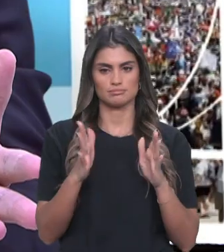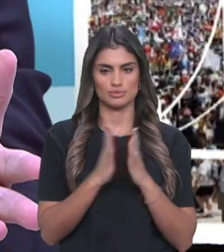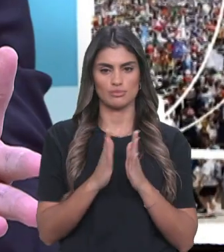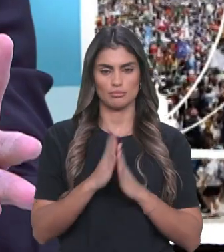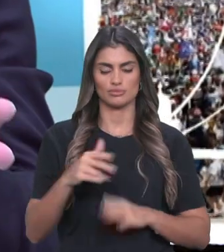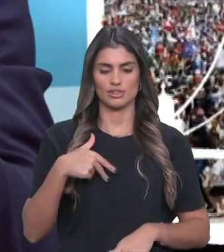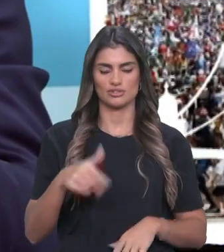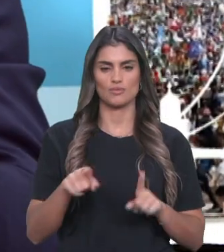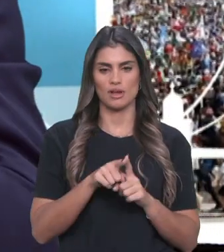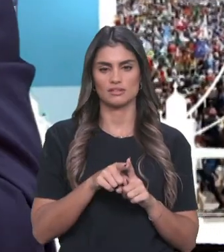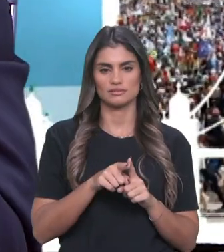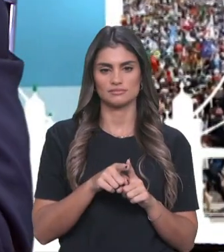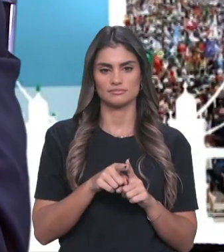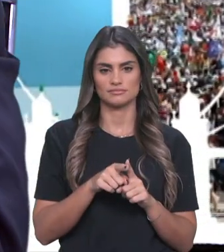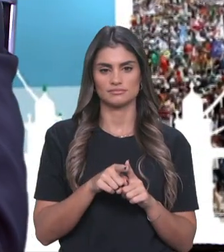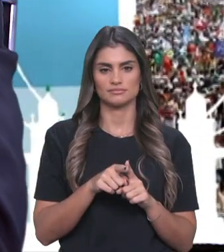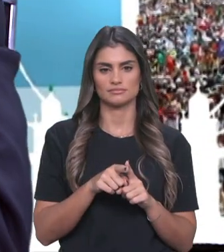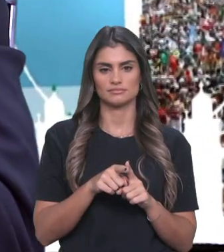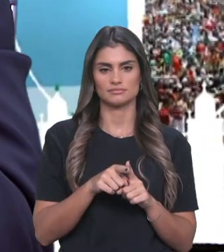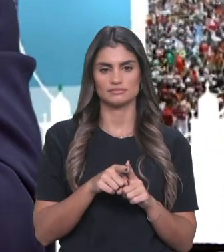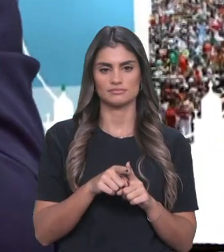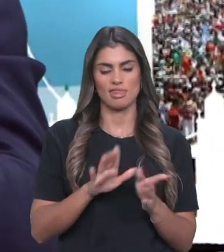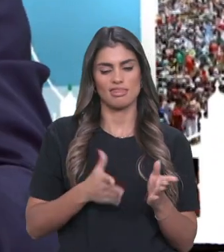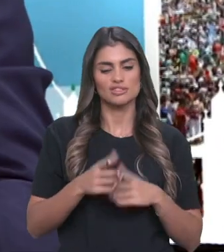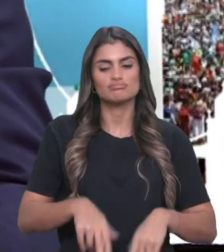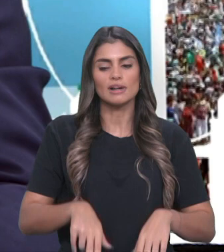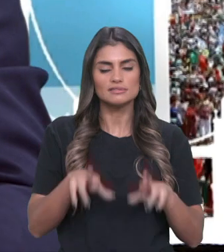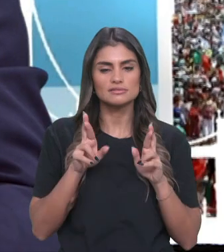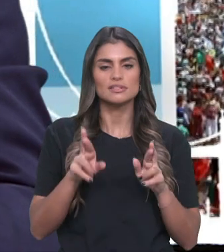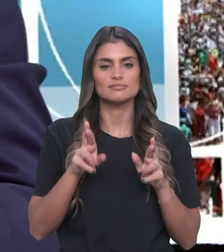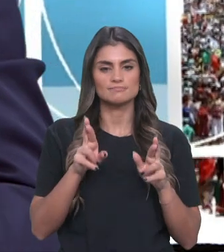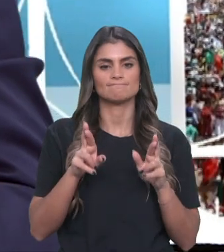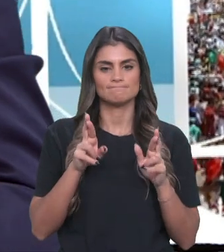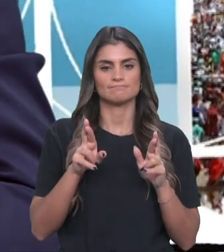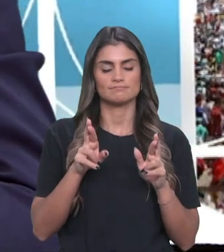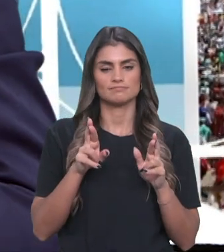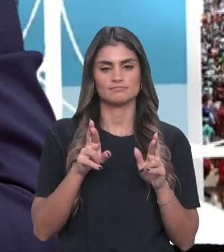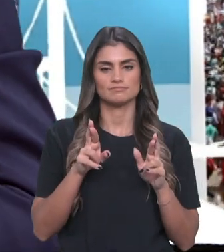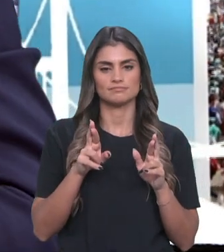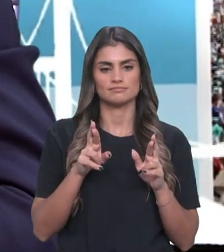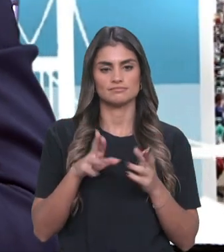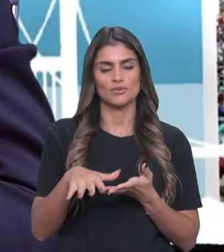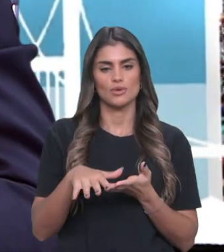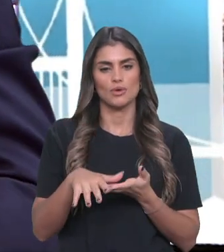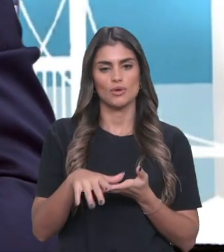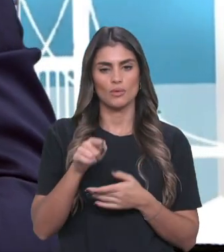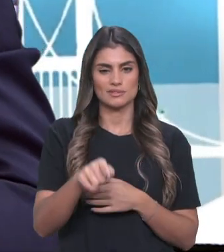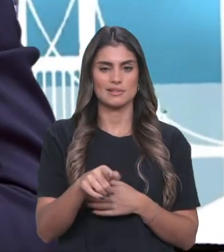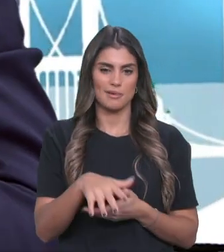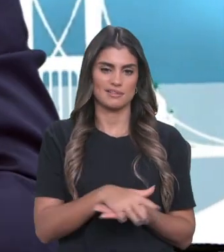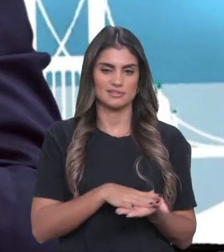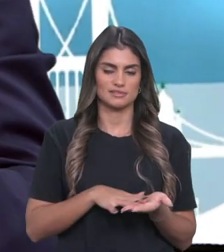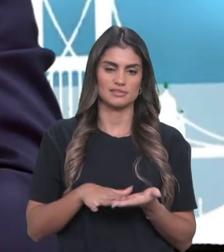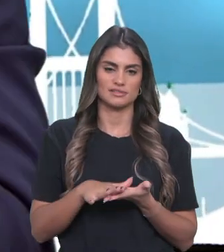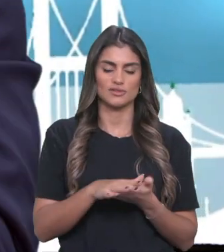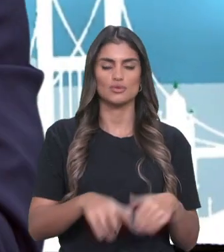partilhar o pão, alimentar a esperança, reconhecer-no ao partir do pão e que seja